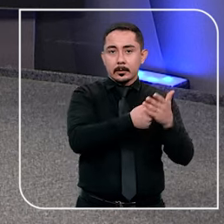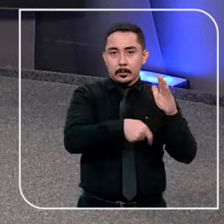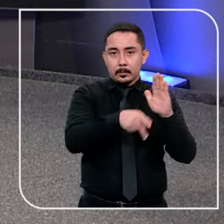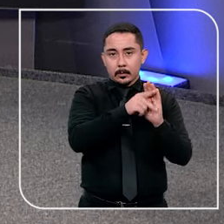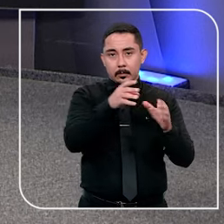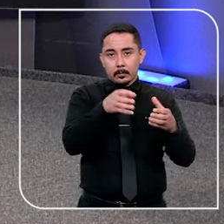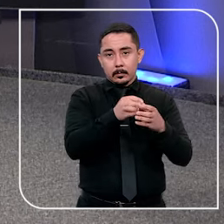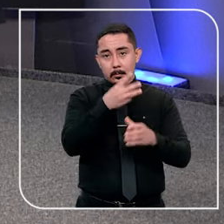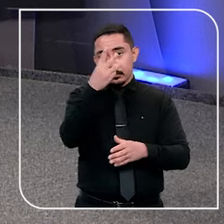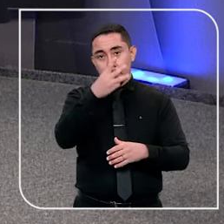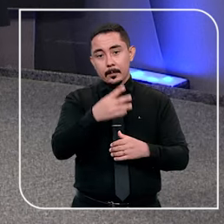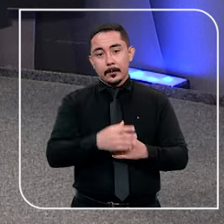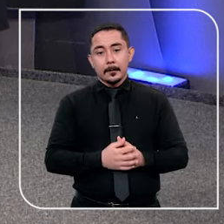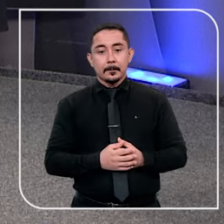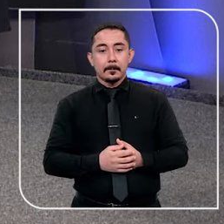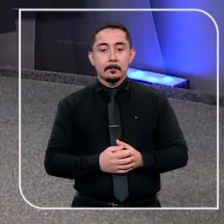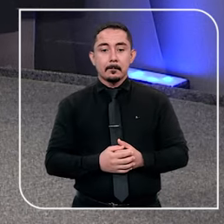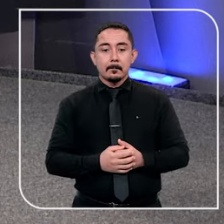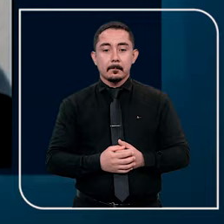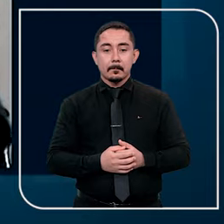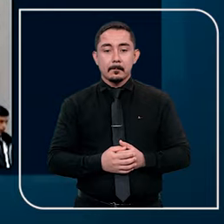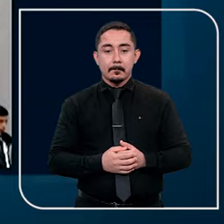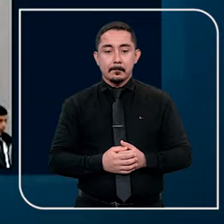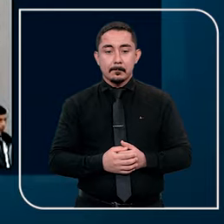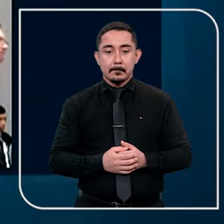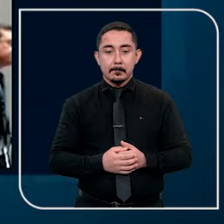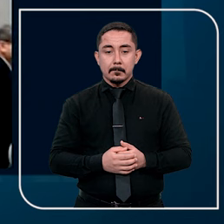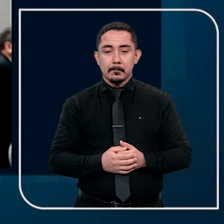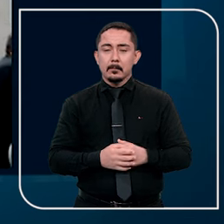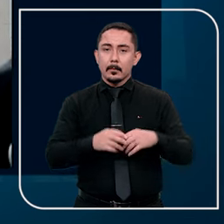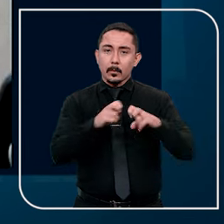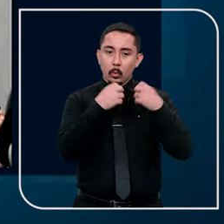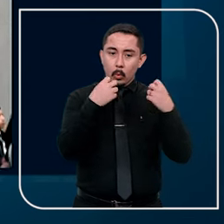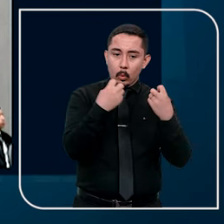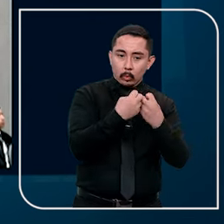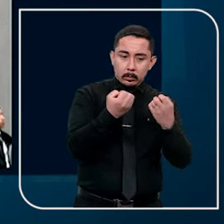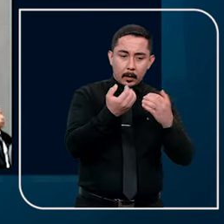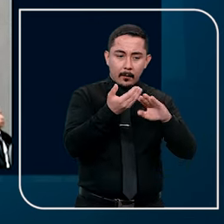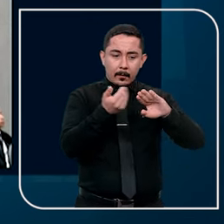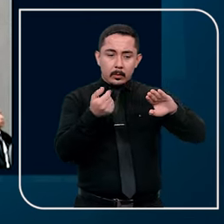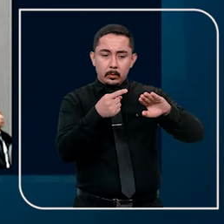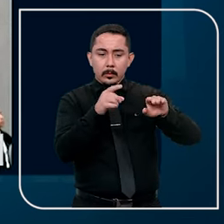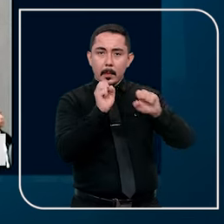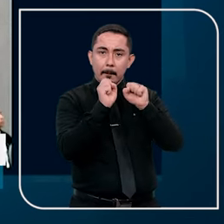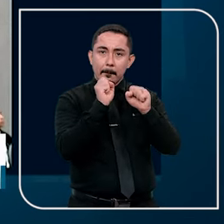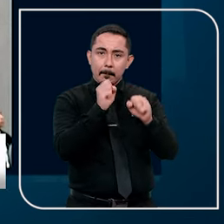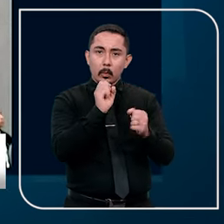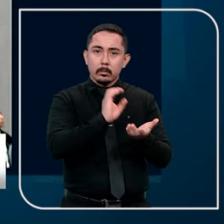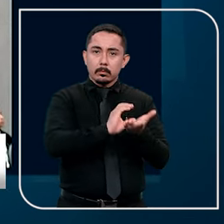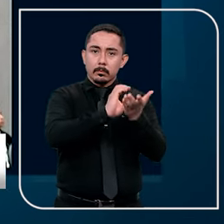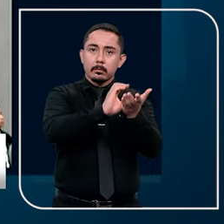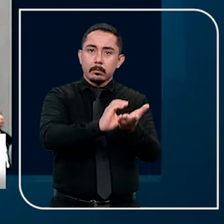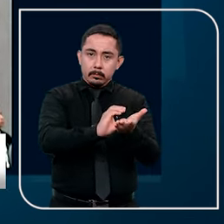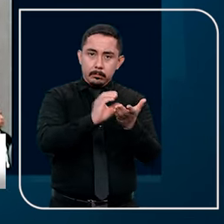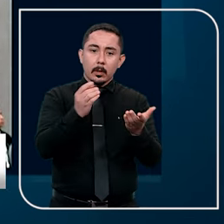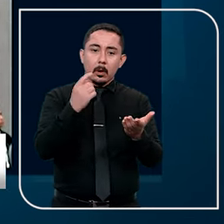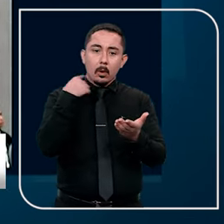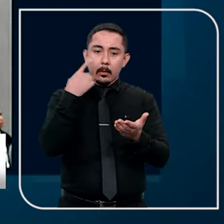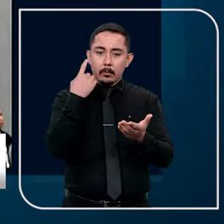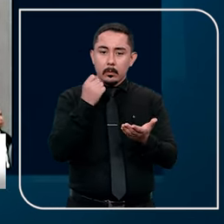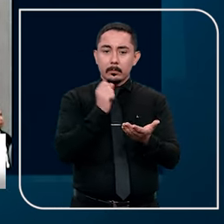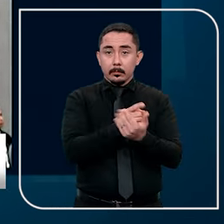Então essa decisão da terceira turma minist com relação o colegiado afastou a possibilidade de fixação da verba